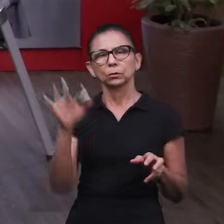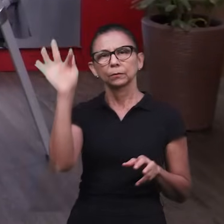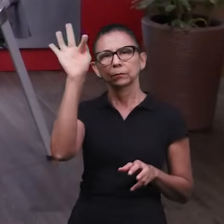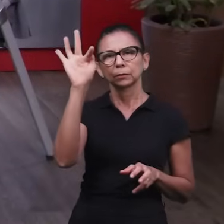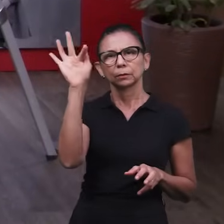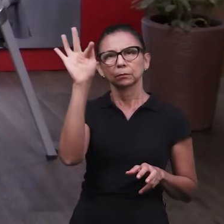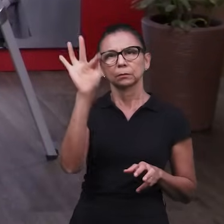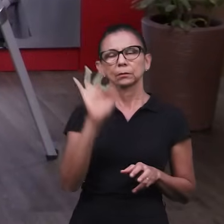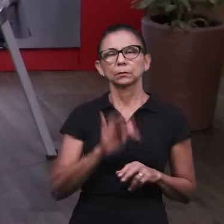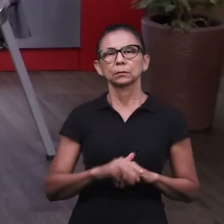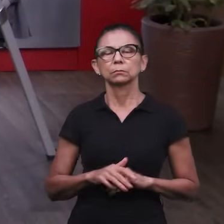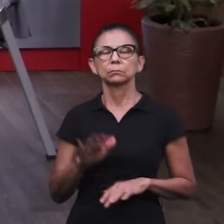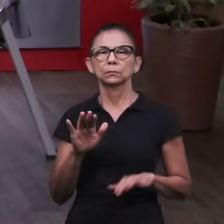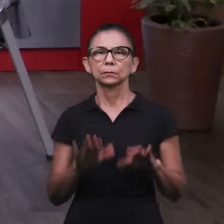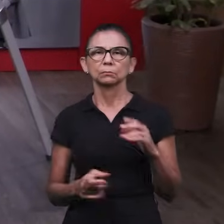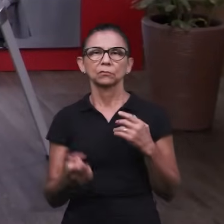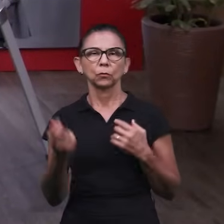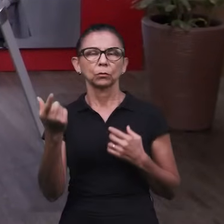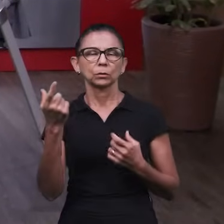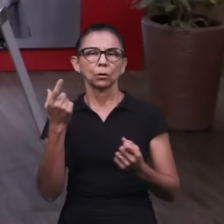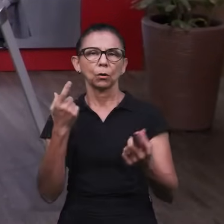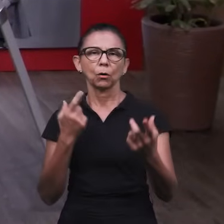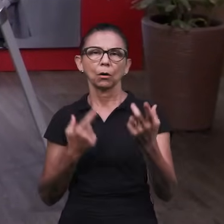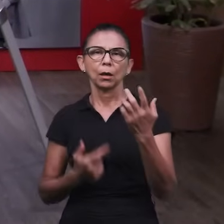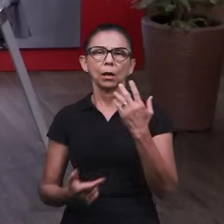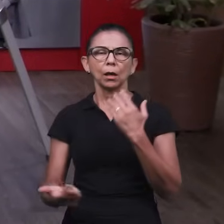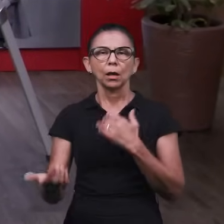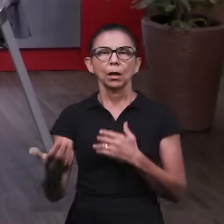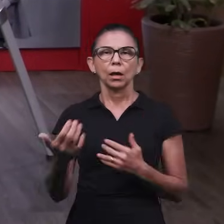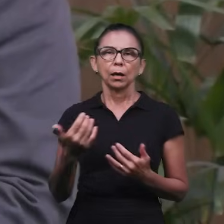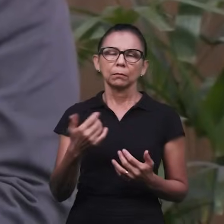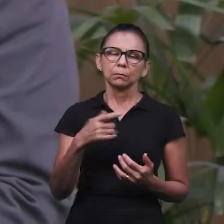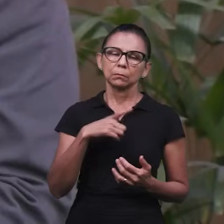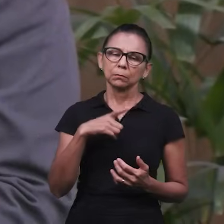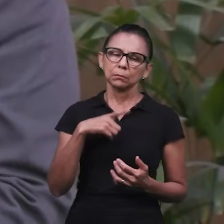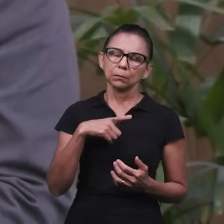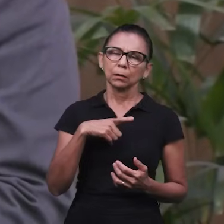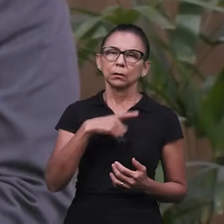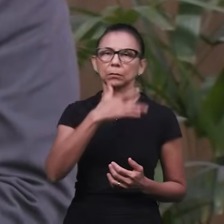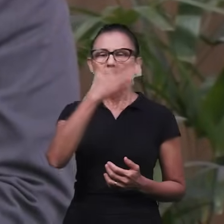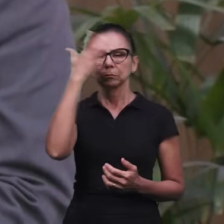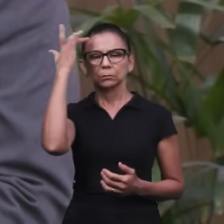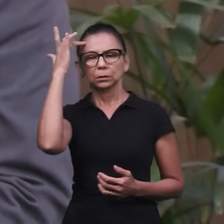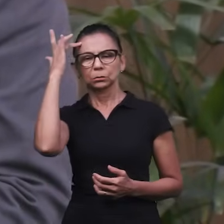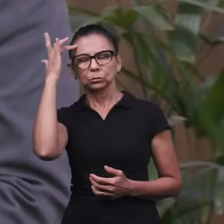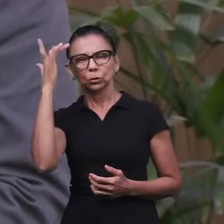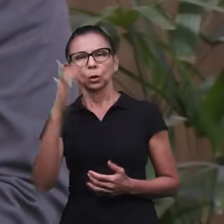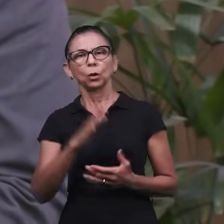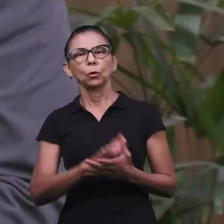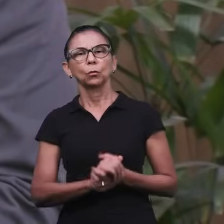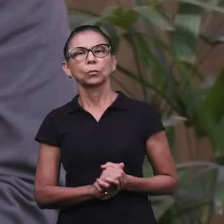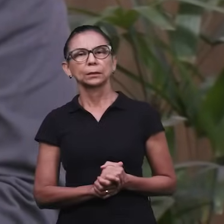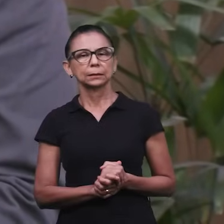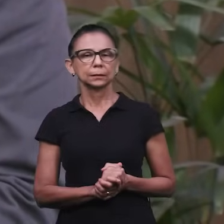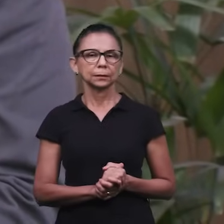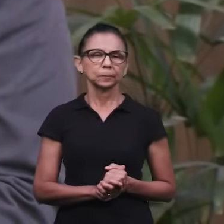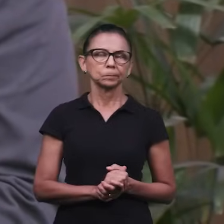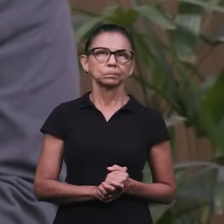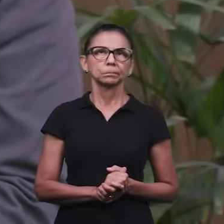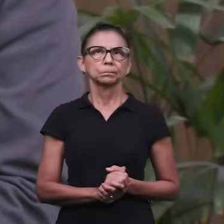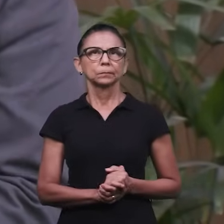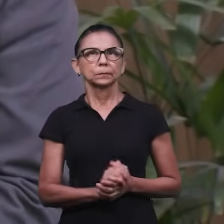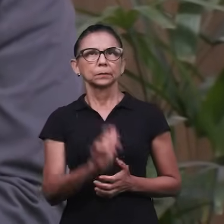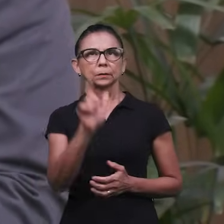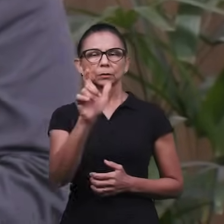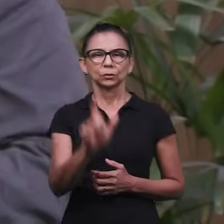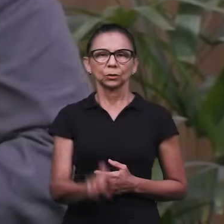pessoas com esse tipo de diagnóstico e sempre tem ali um profissional que nos auxilia, né? Só, olha, para ele tem que